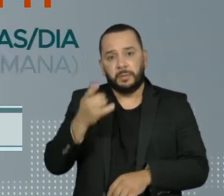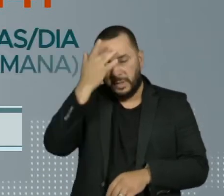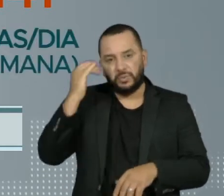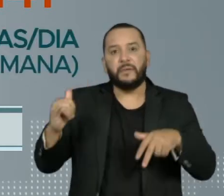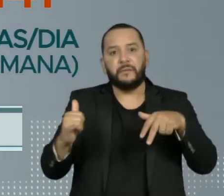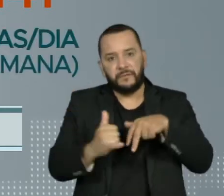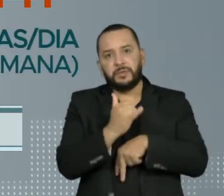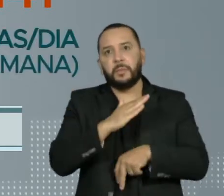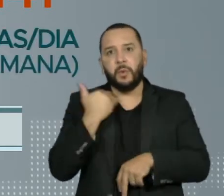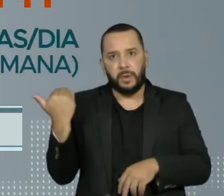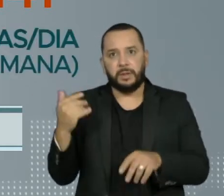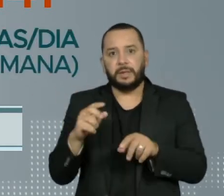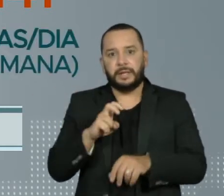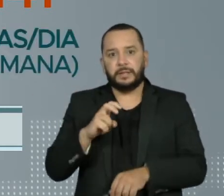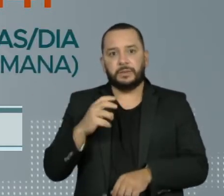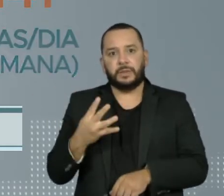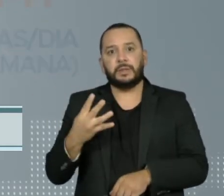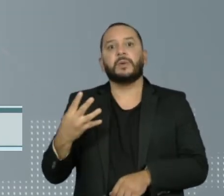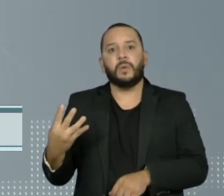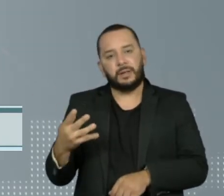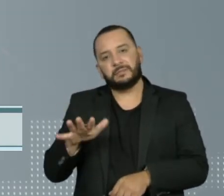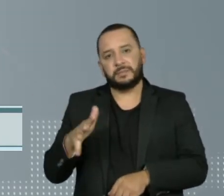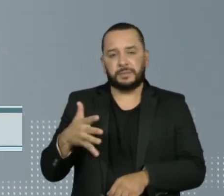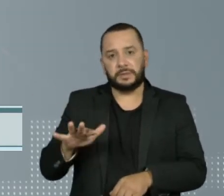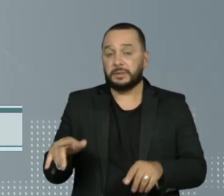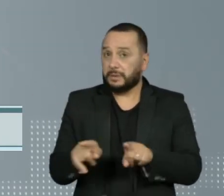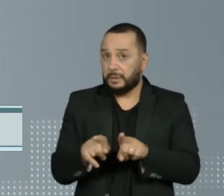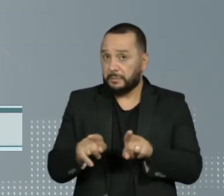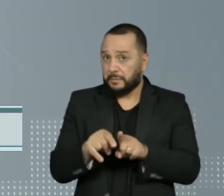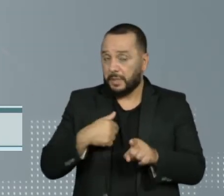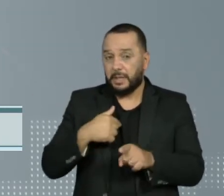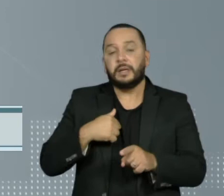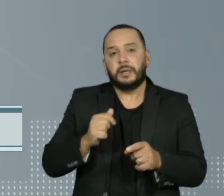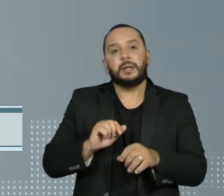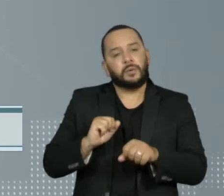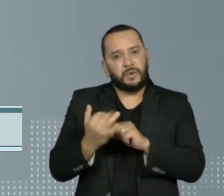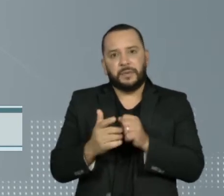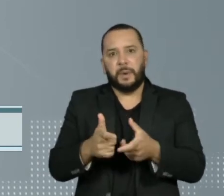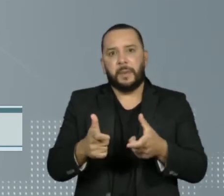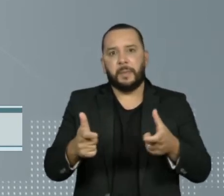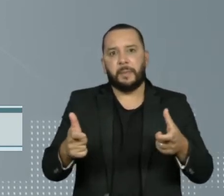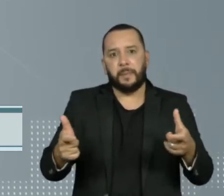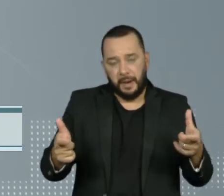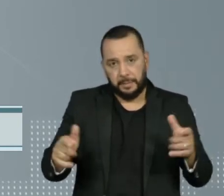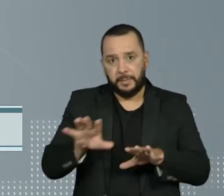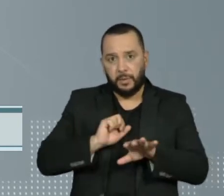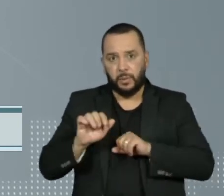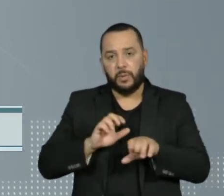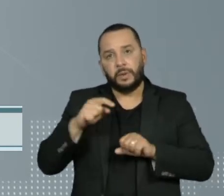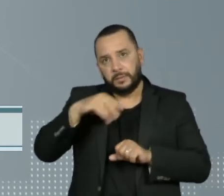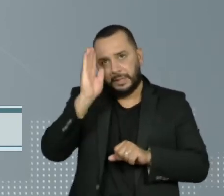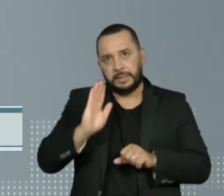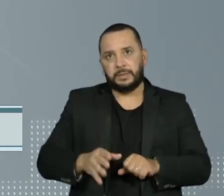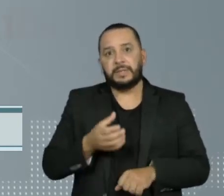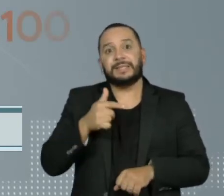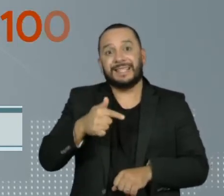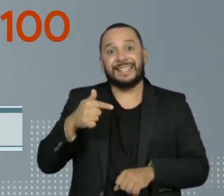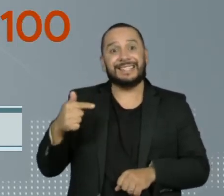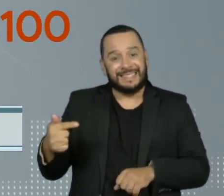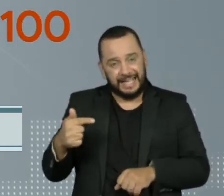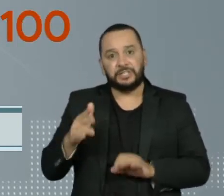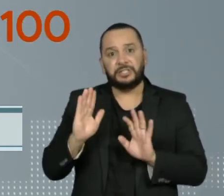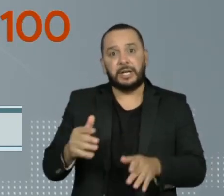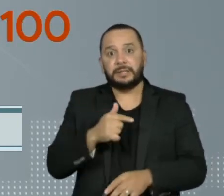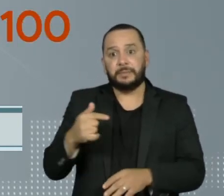vítimas, 544 em média. O percentual médio de casos também subiu, 77% na última semana. O país está prestes